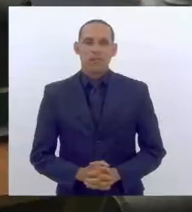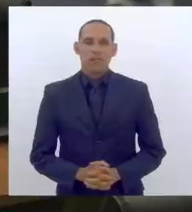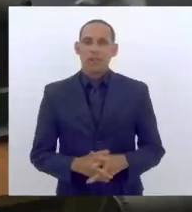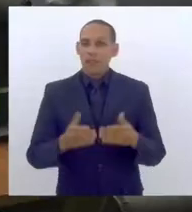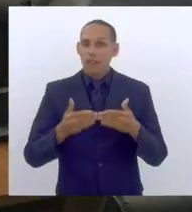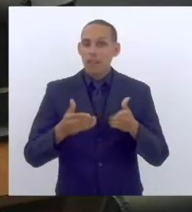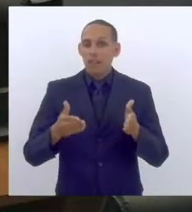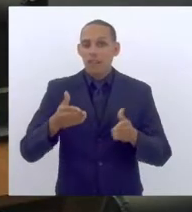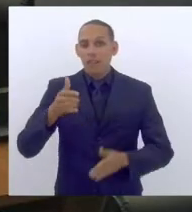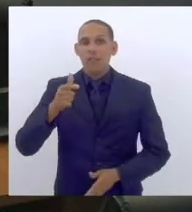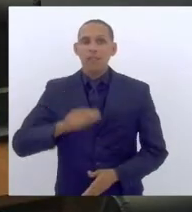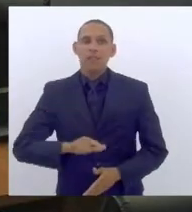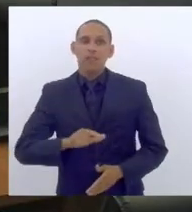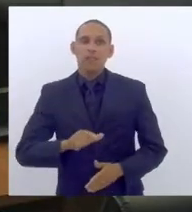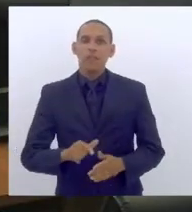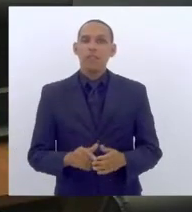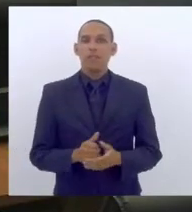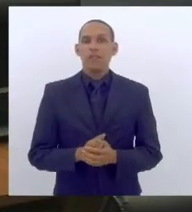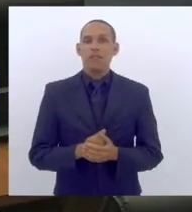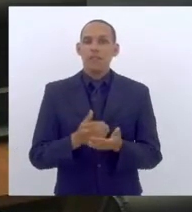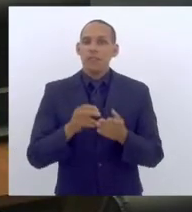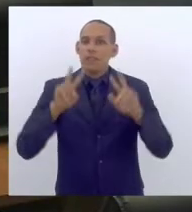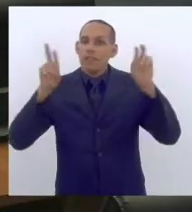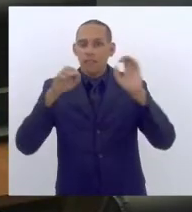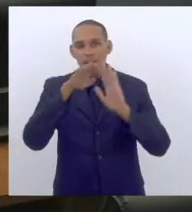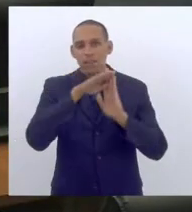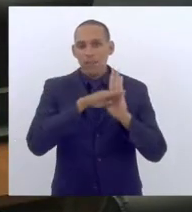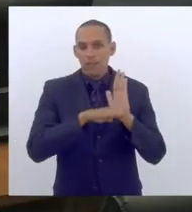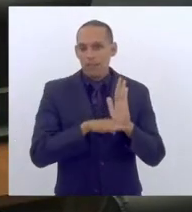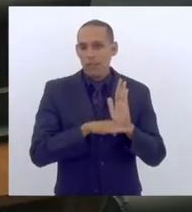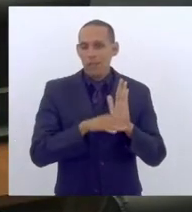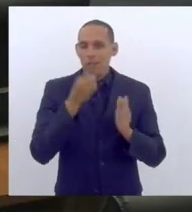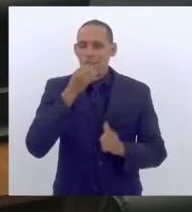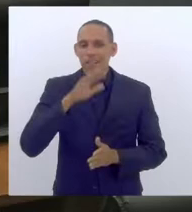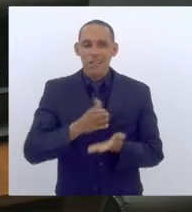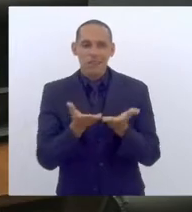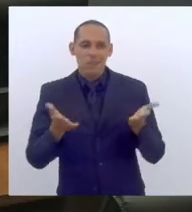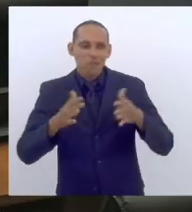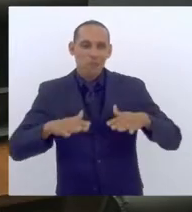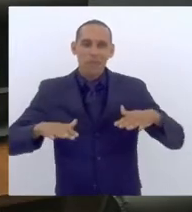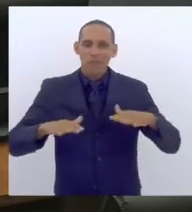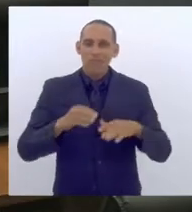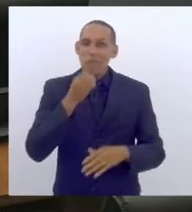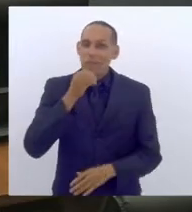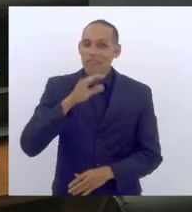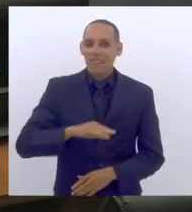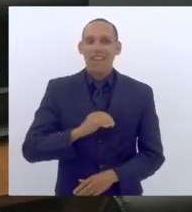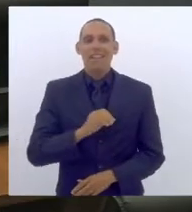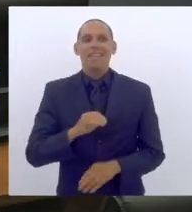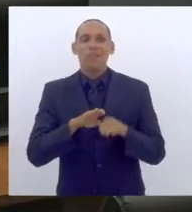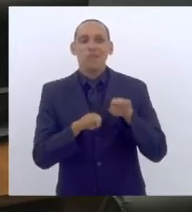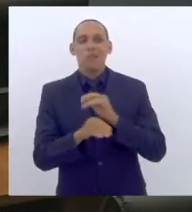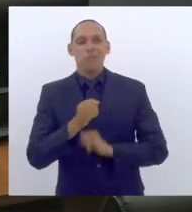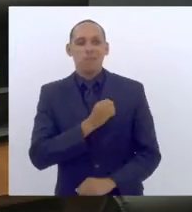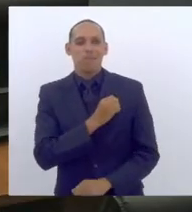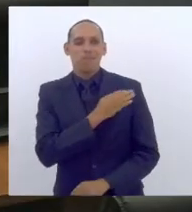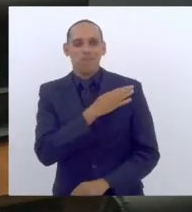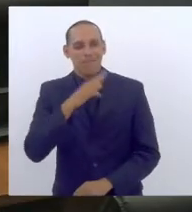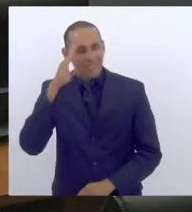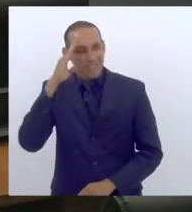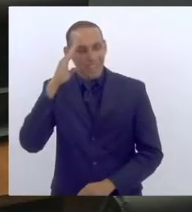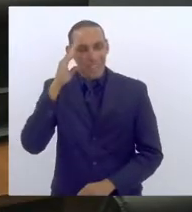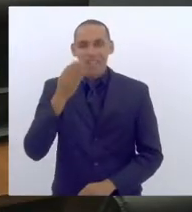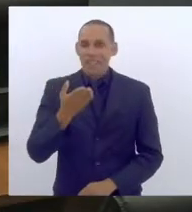está reaberta a sessão passa-se a ordem do dia boa tarde a todas e todos boa tarde subtenentes boa tarde